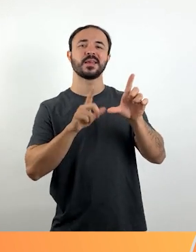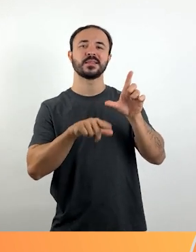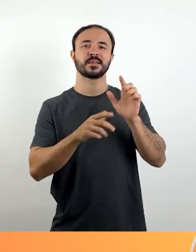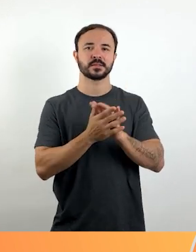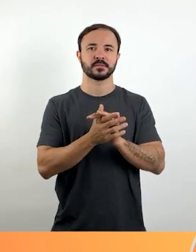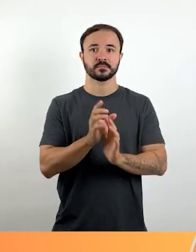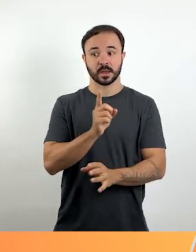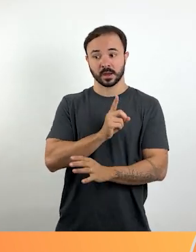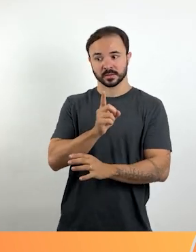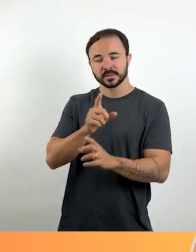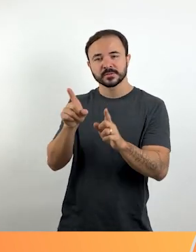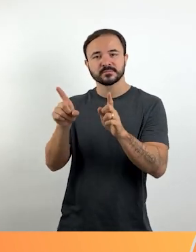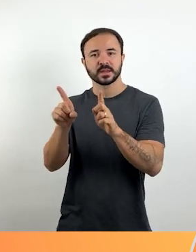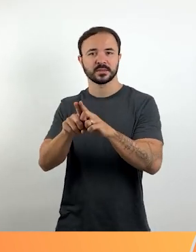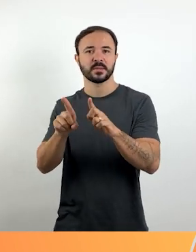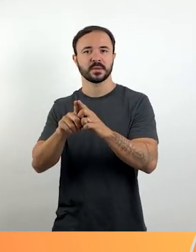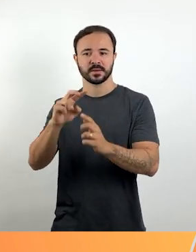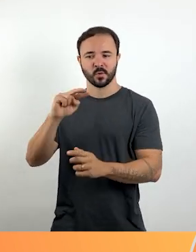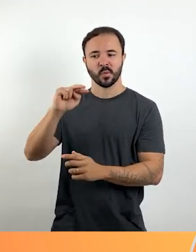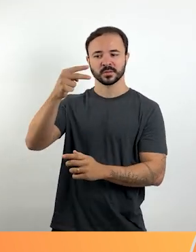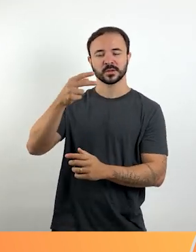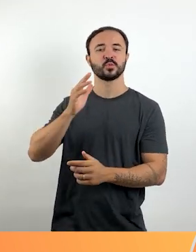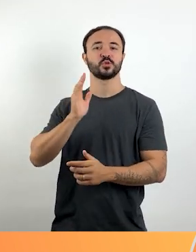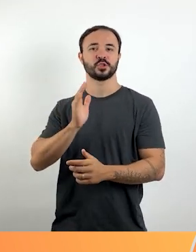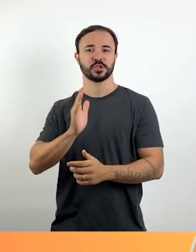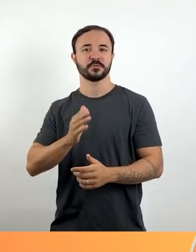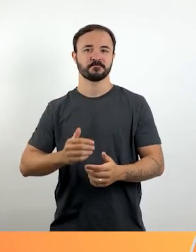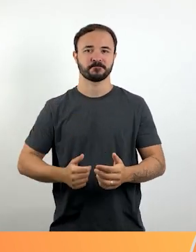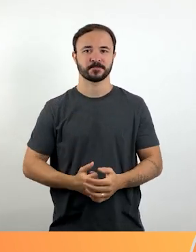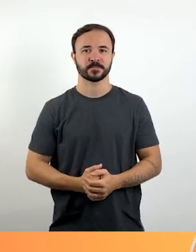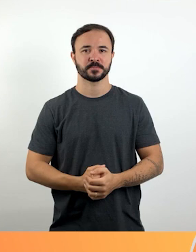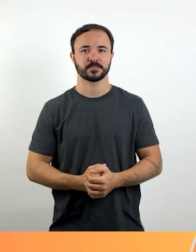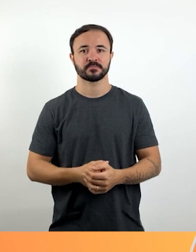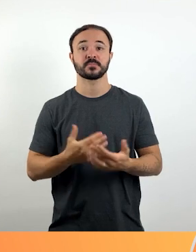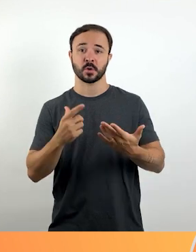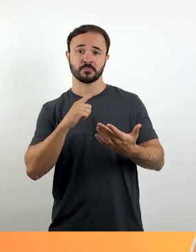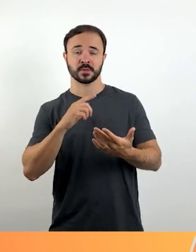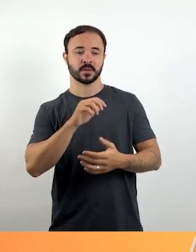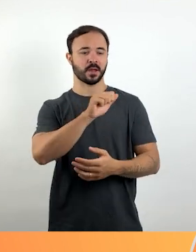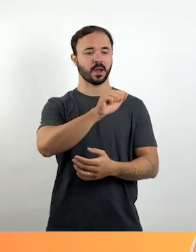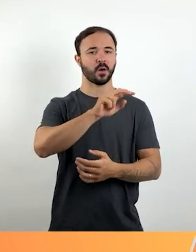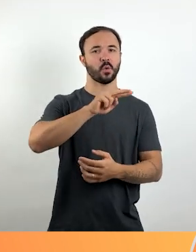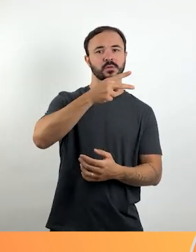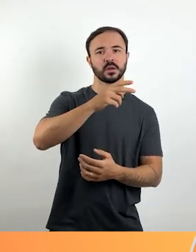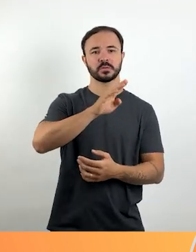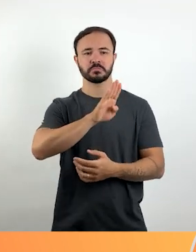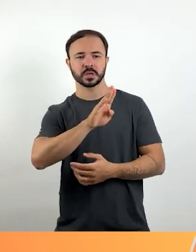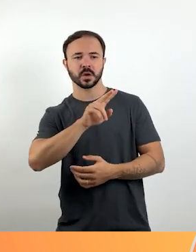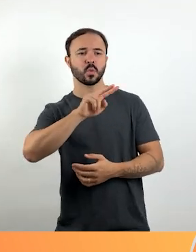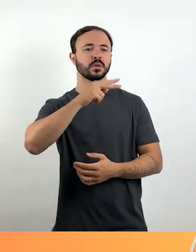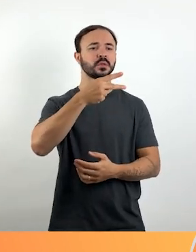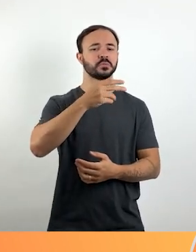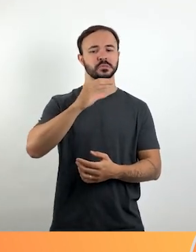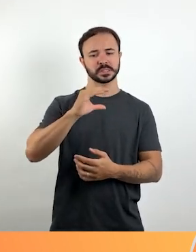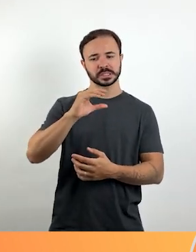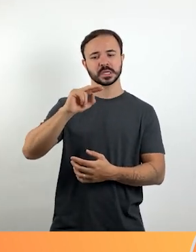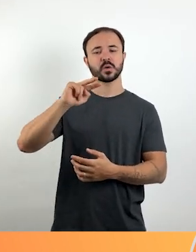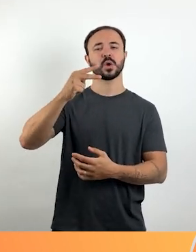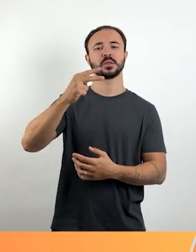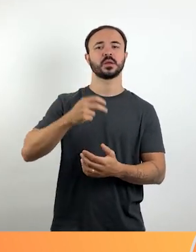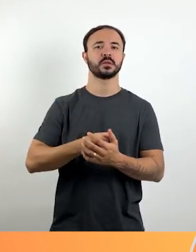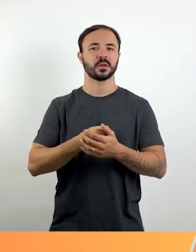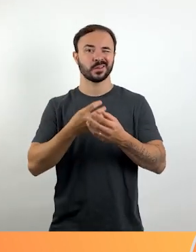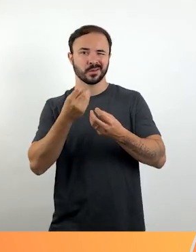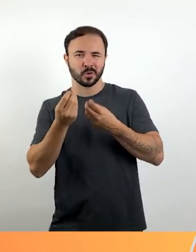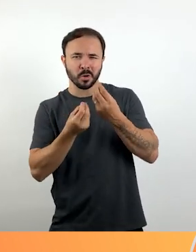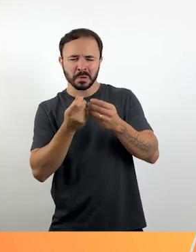temos aqui elevado ao quadrado. Então, aqui eu tenho a quadrado, b quadrado, c quadrado. Como que a gente